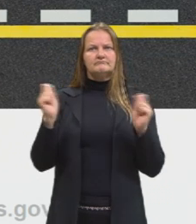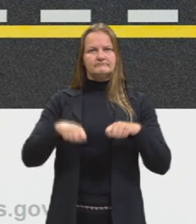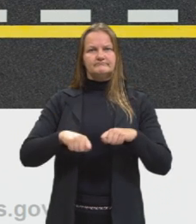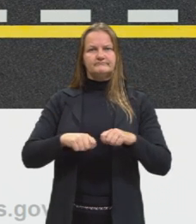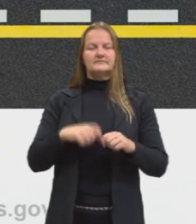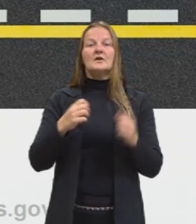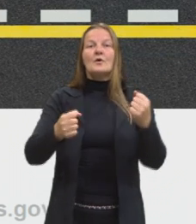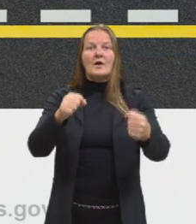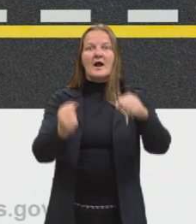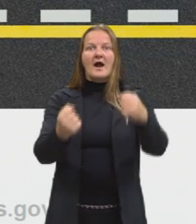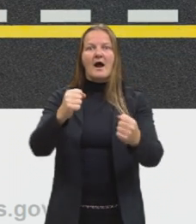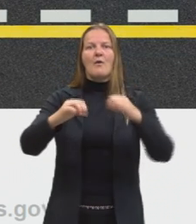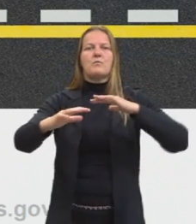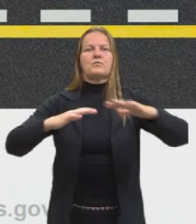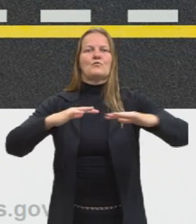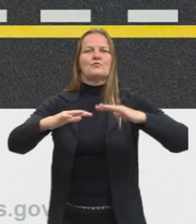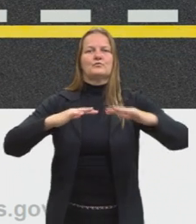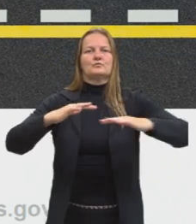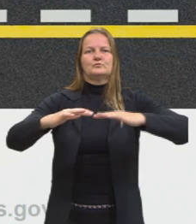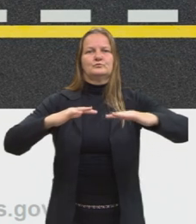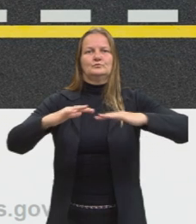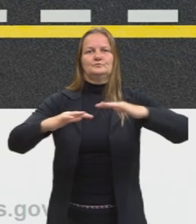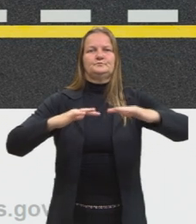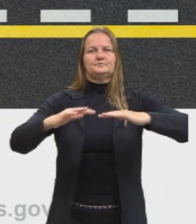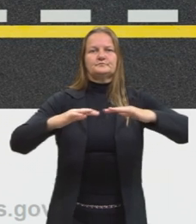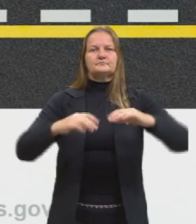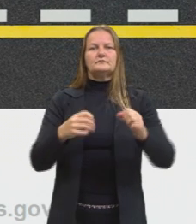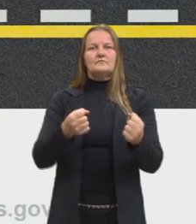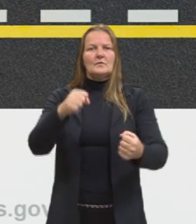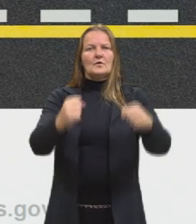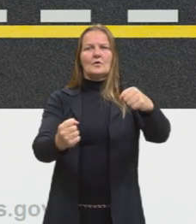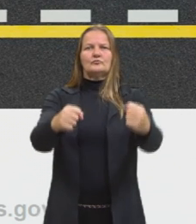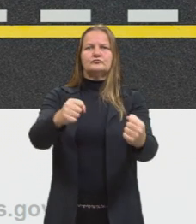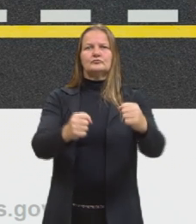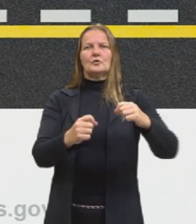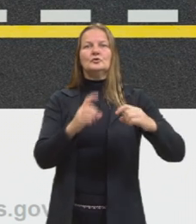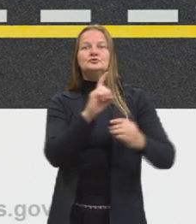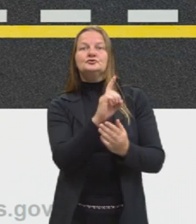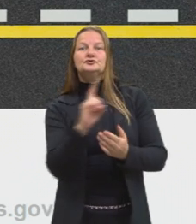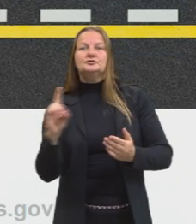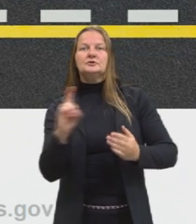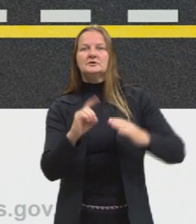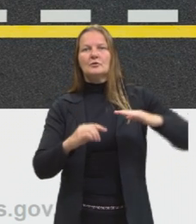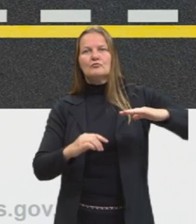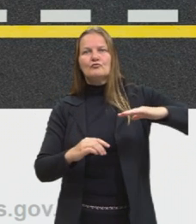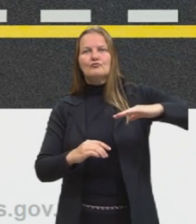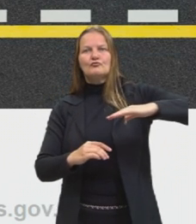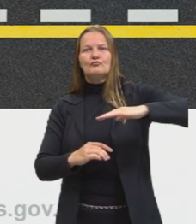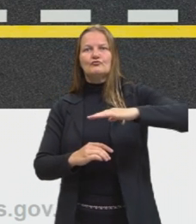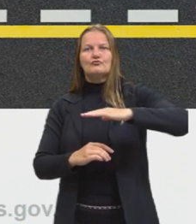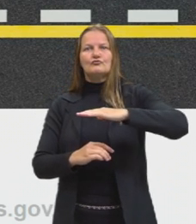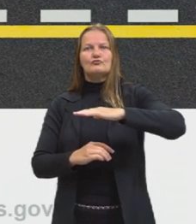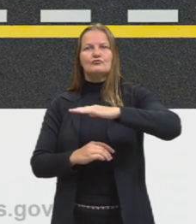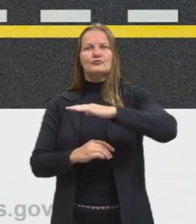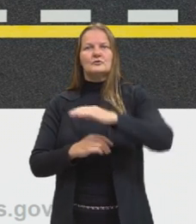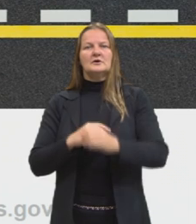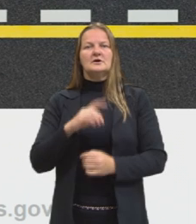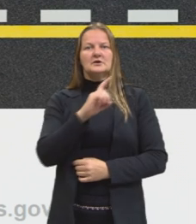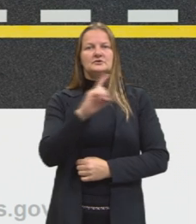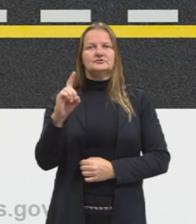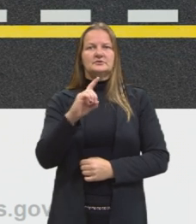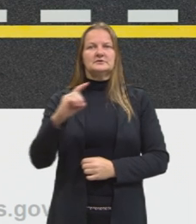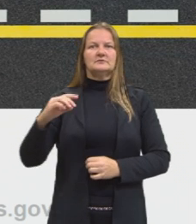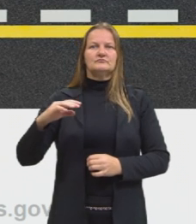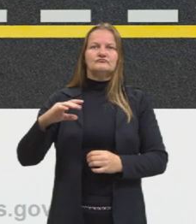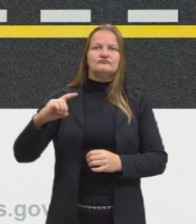tem um carro em movimento certo ele tá em direção para direita é certa que a